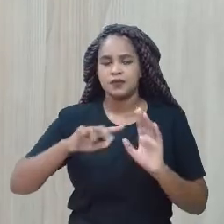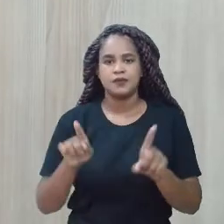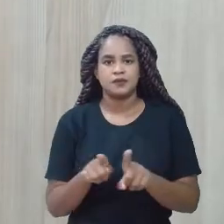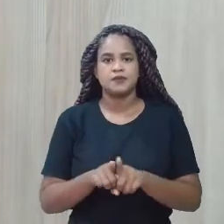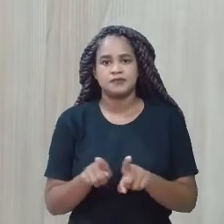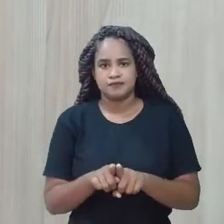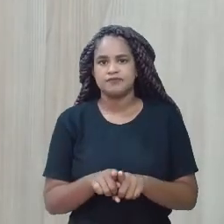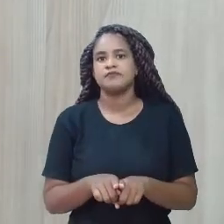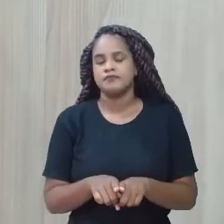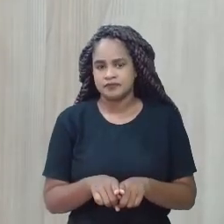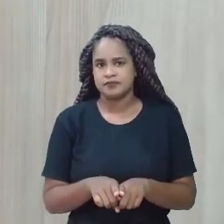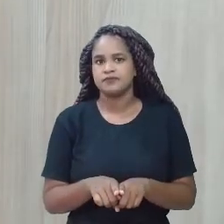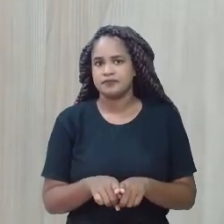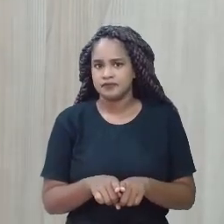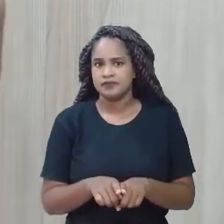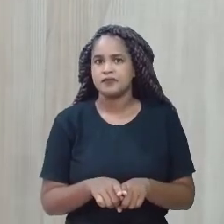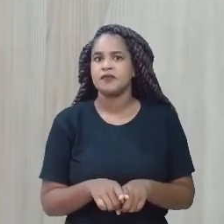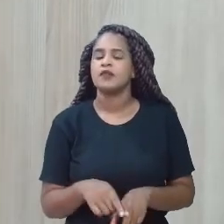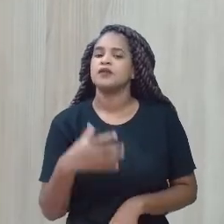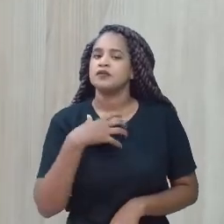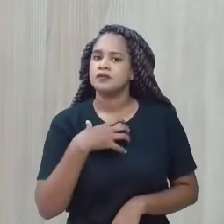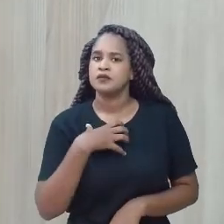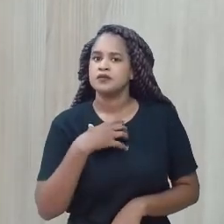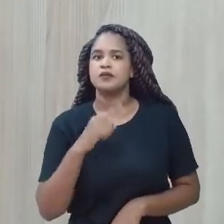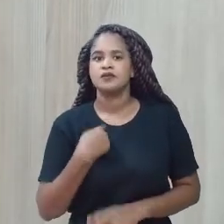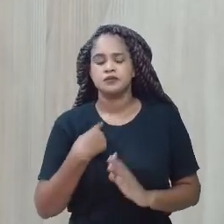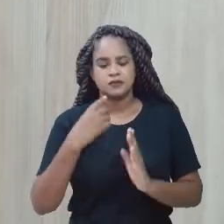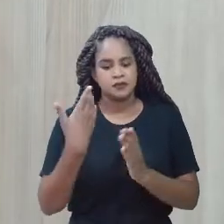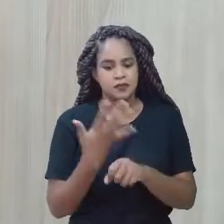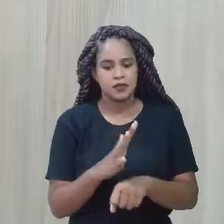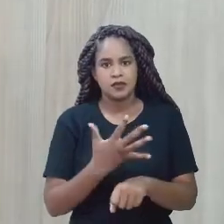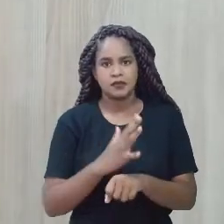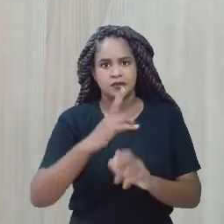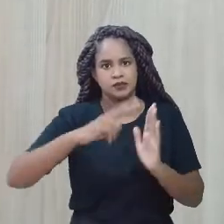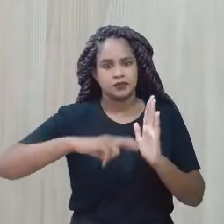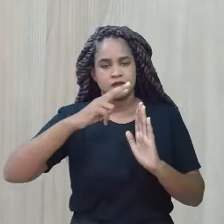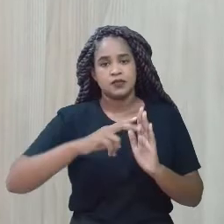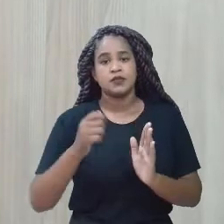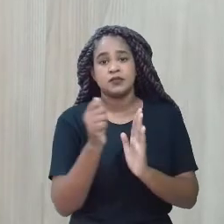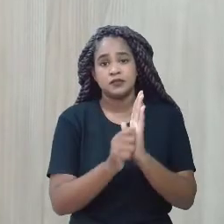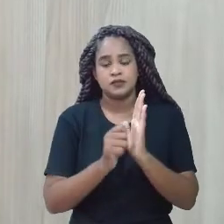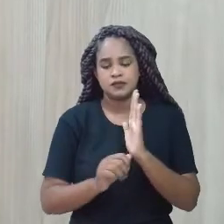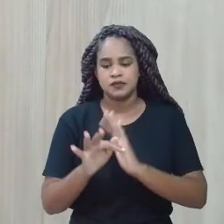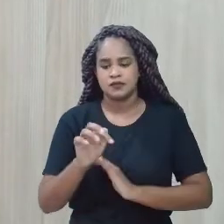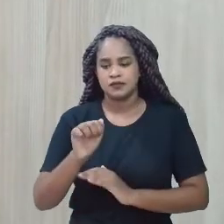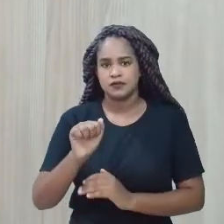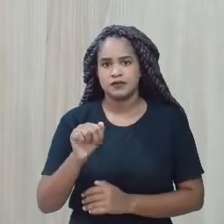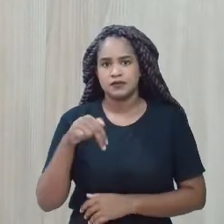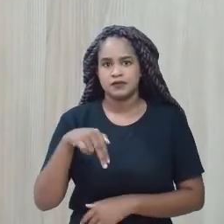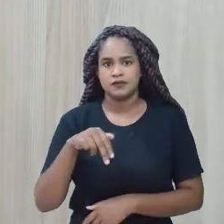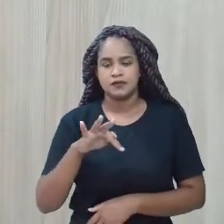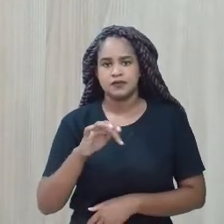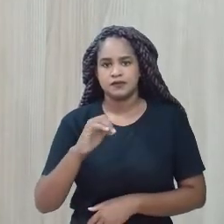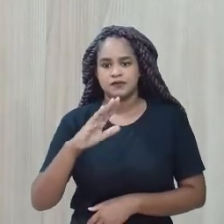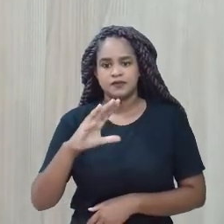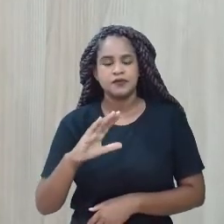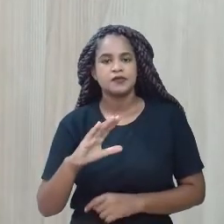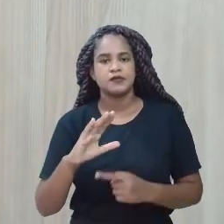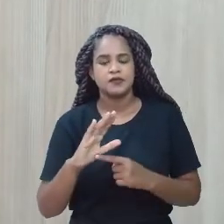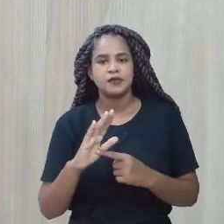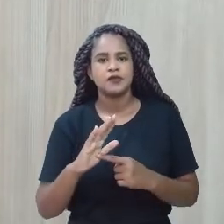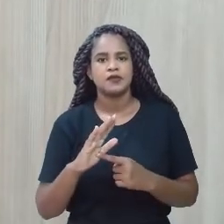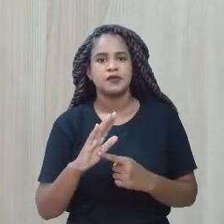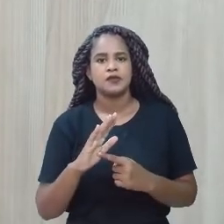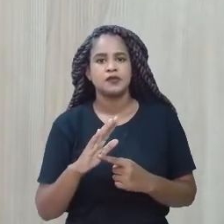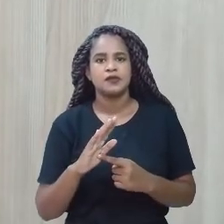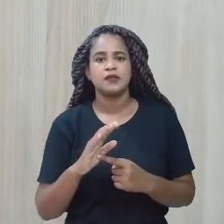é um modo da gente praticar a leitura. Escrever fanfic, mesmo que você não compartilhe, só para